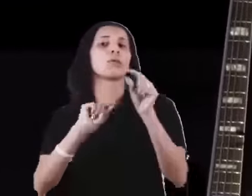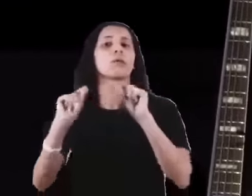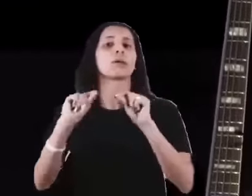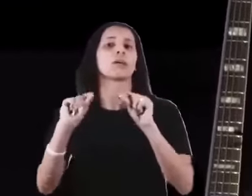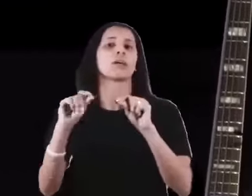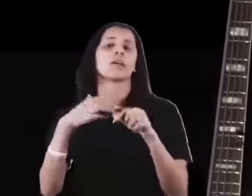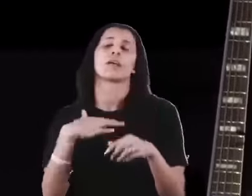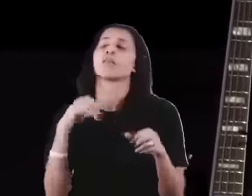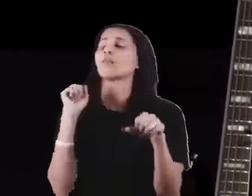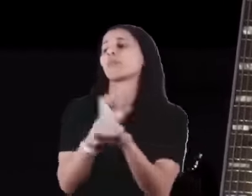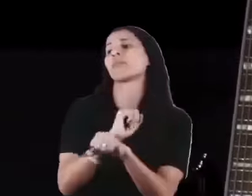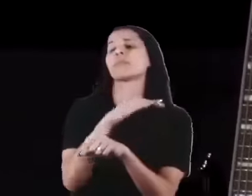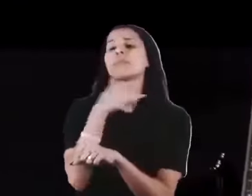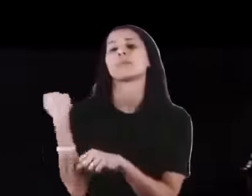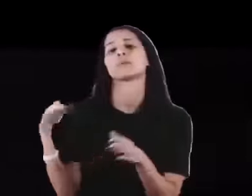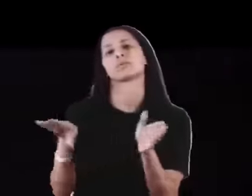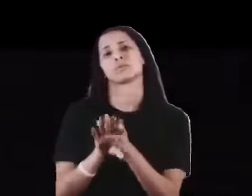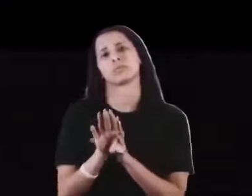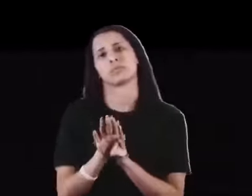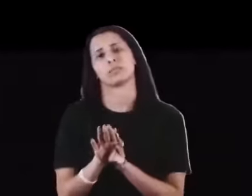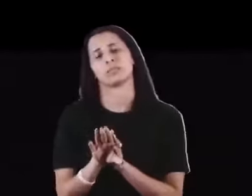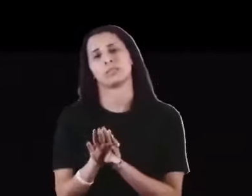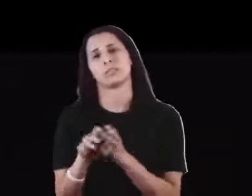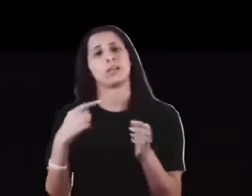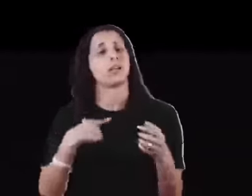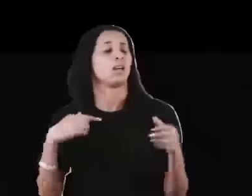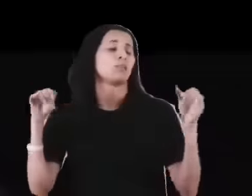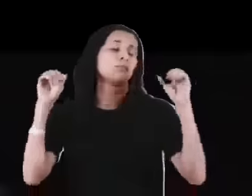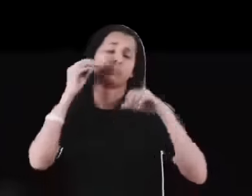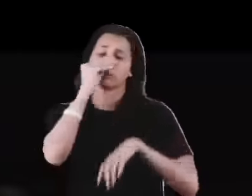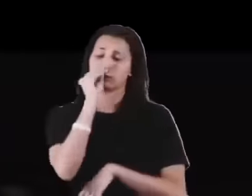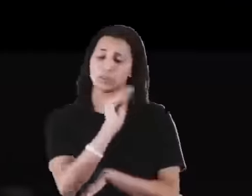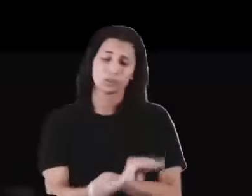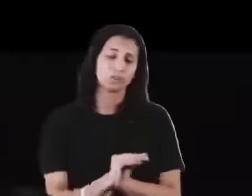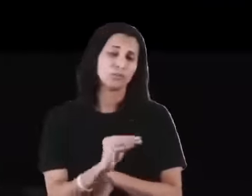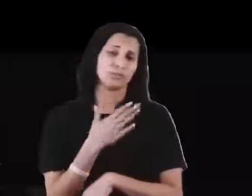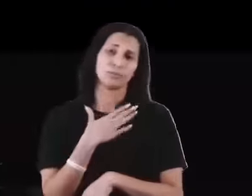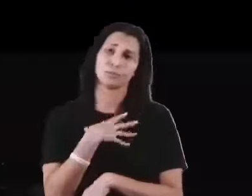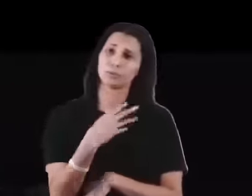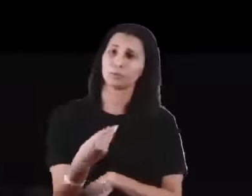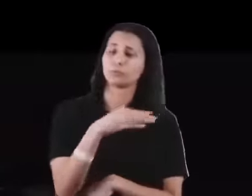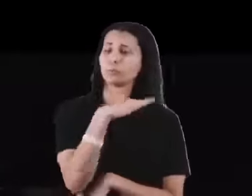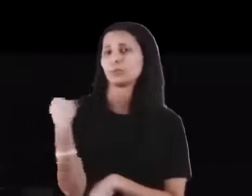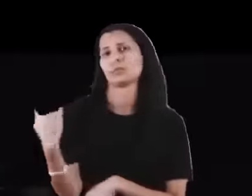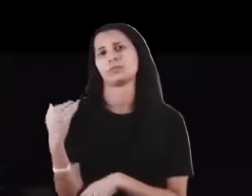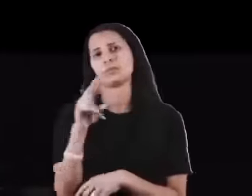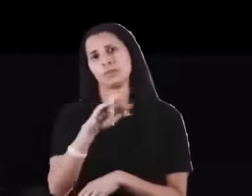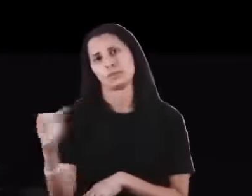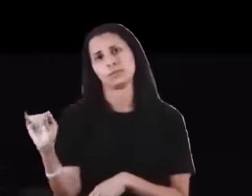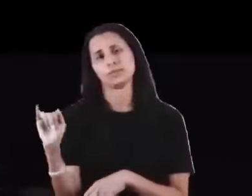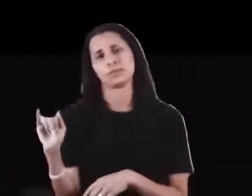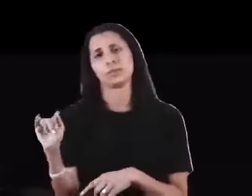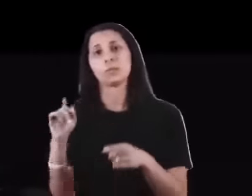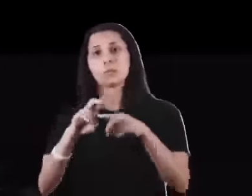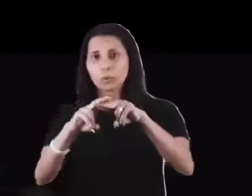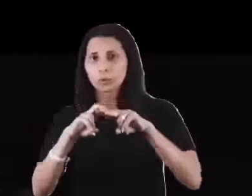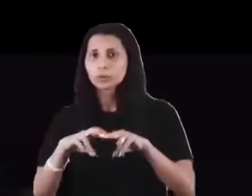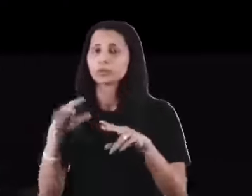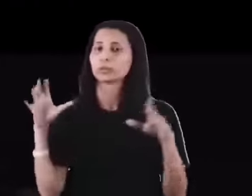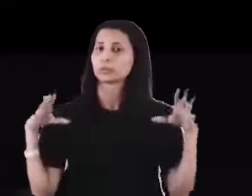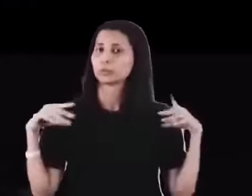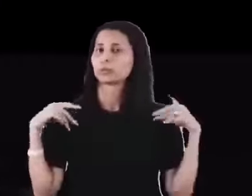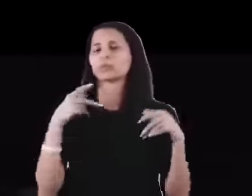Ah pois eu também que aconteceu eu vou desistir meu filho vai morrer é por isso que o Anjo olhou para ela e disse